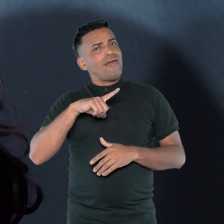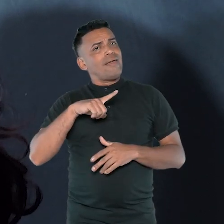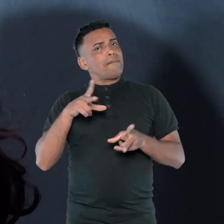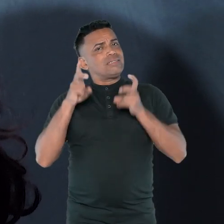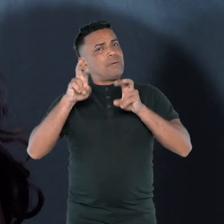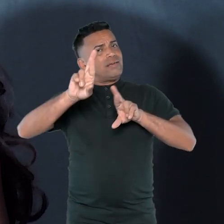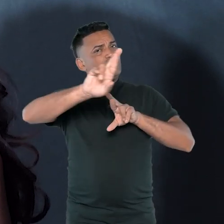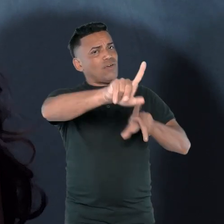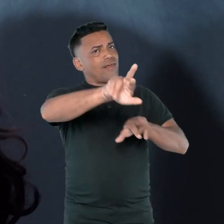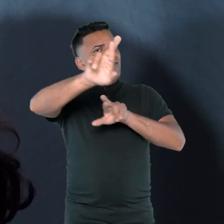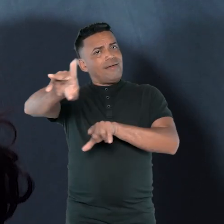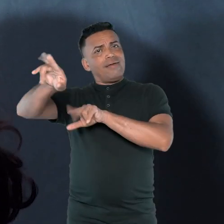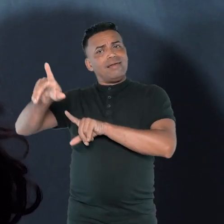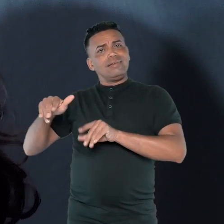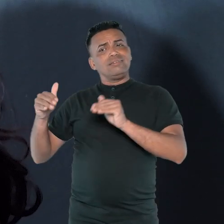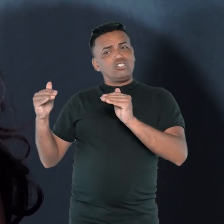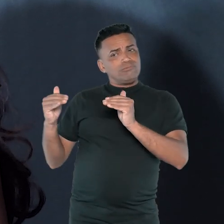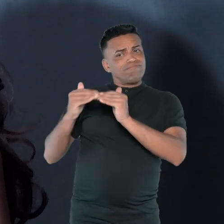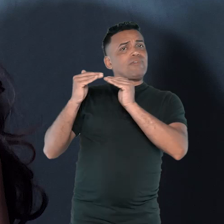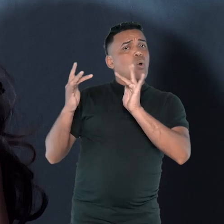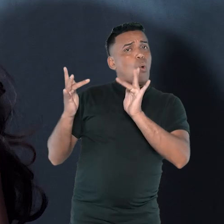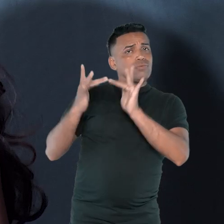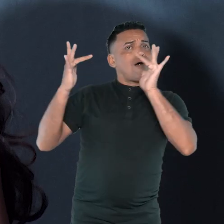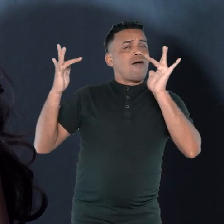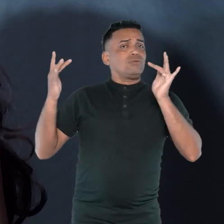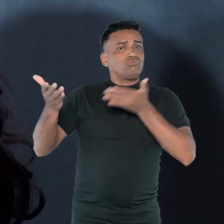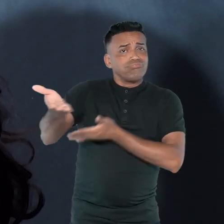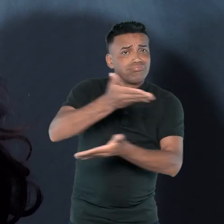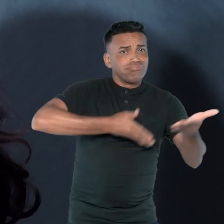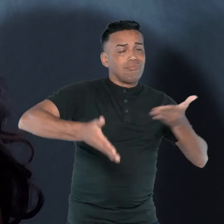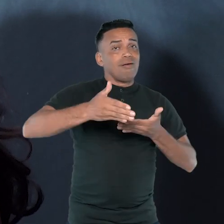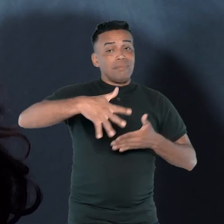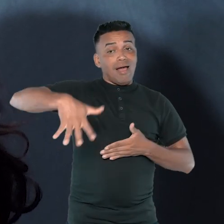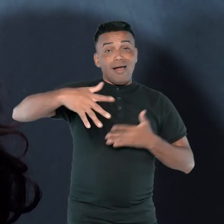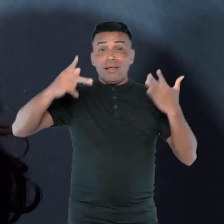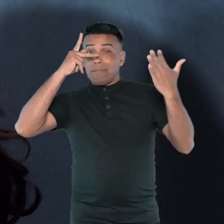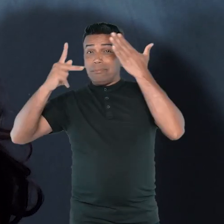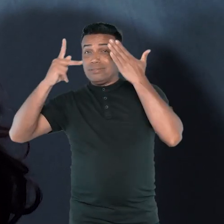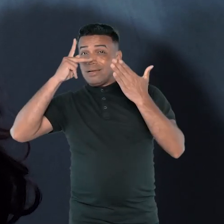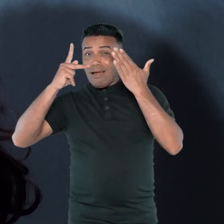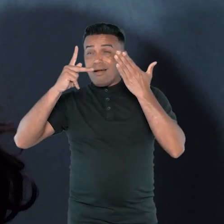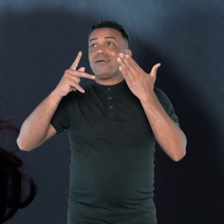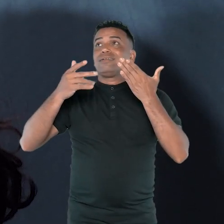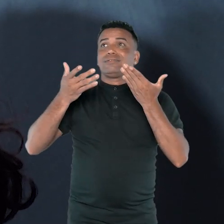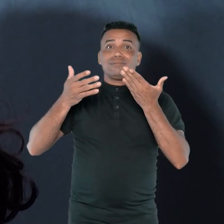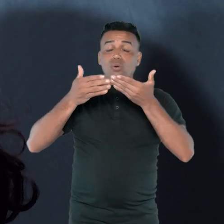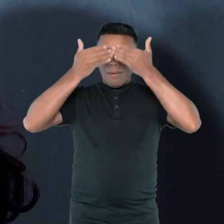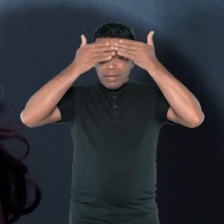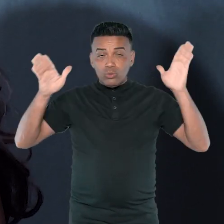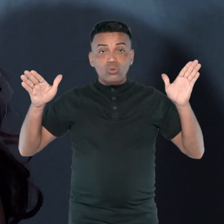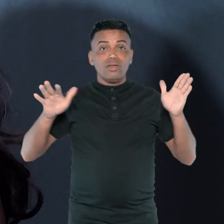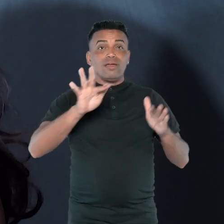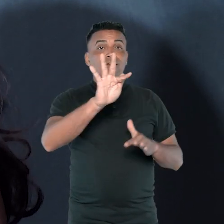é alteridade, nesse corpo a corpo, nessa lida, é algo para a psicanálise também tem a ver com abertura para o feminino.